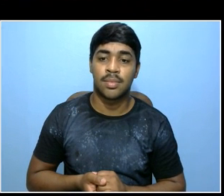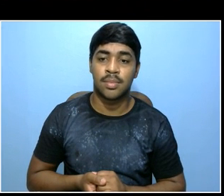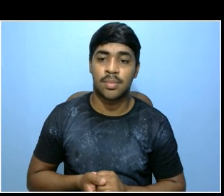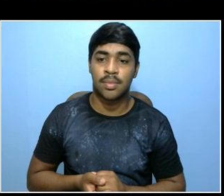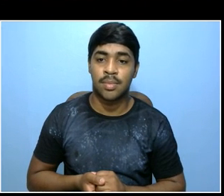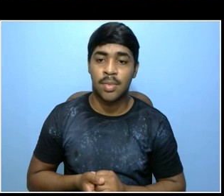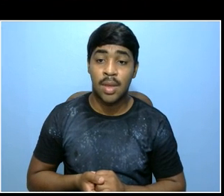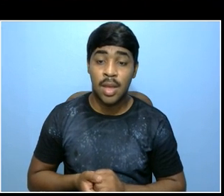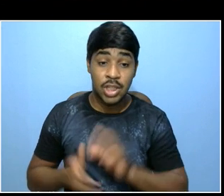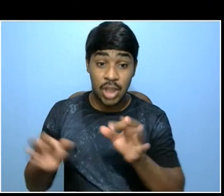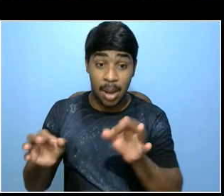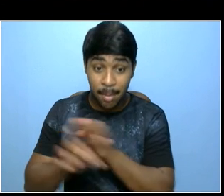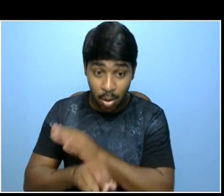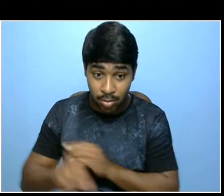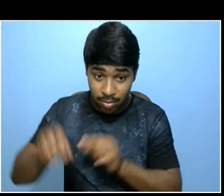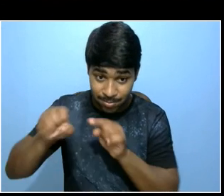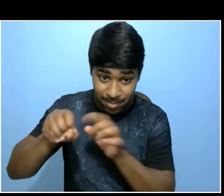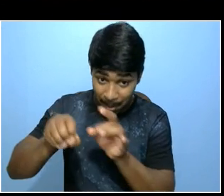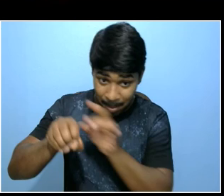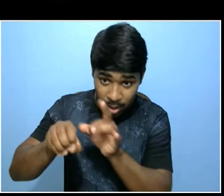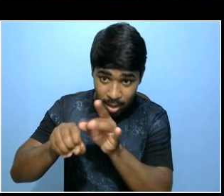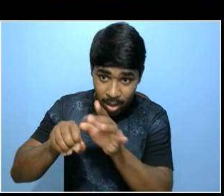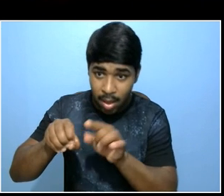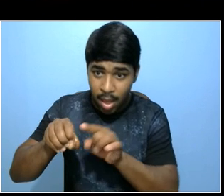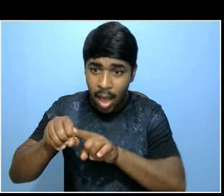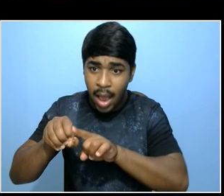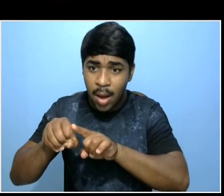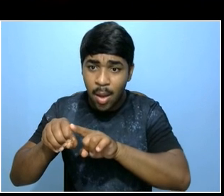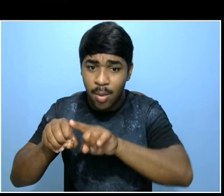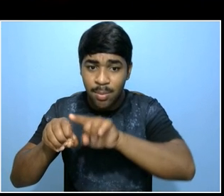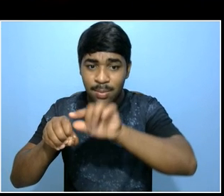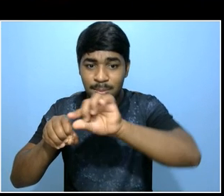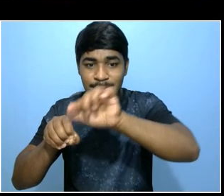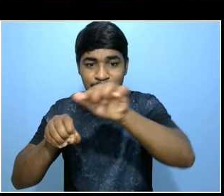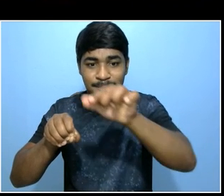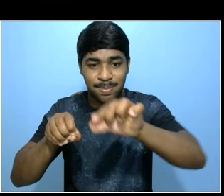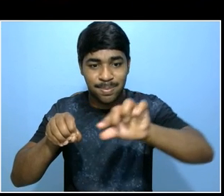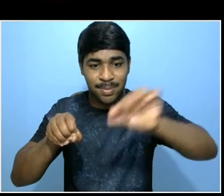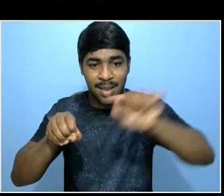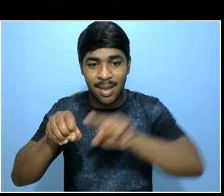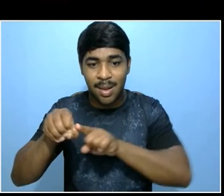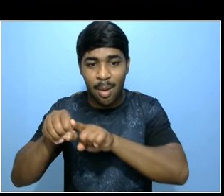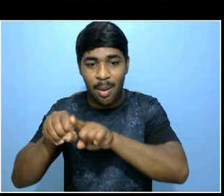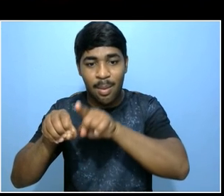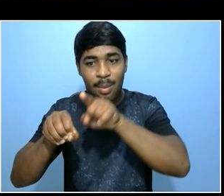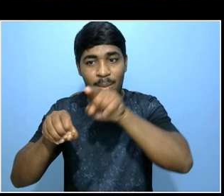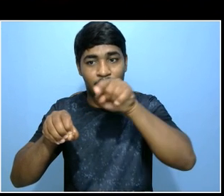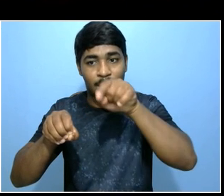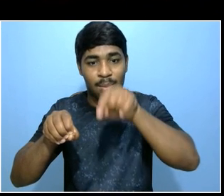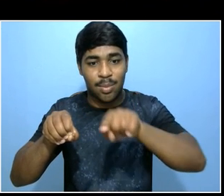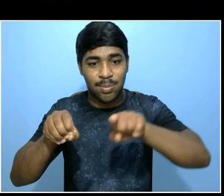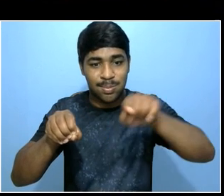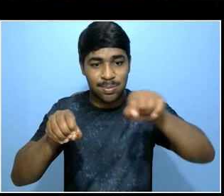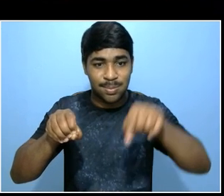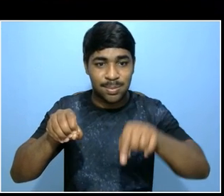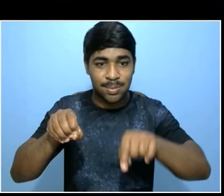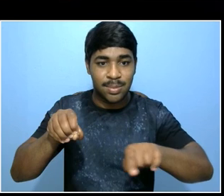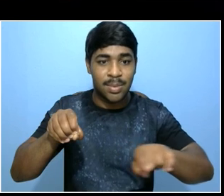depois de produzidos, eles vão passar aqui para o epidídimo, tá? Depois eles vão sair através do canal deferente e vai ser